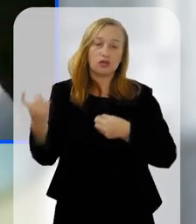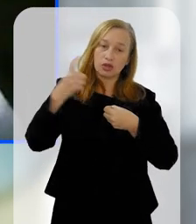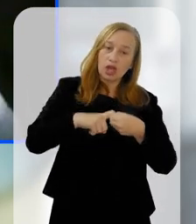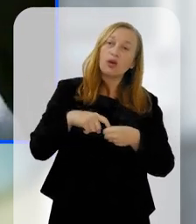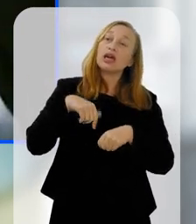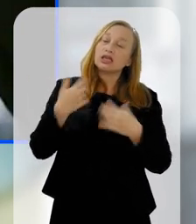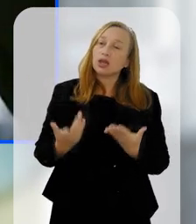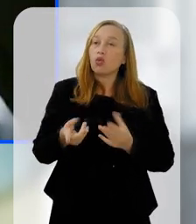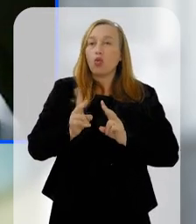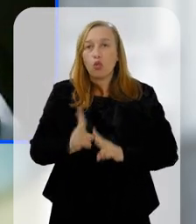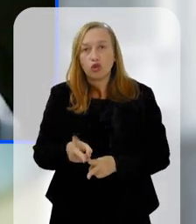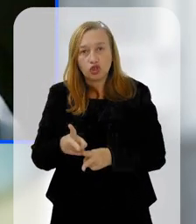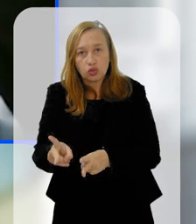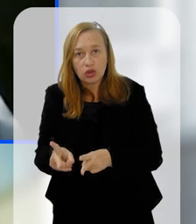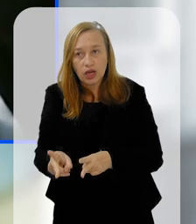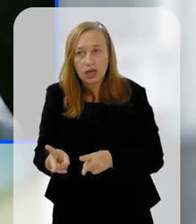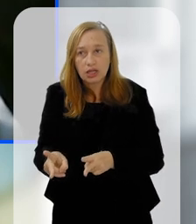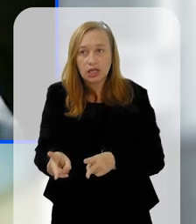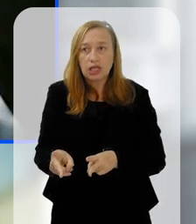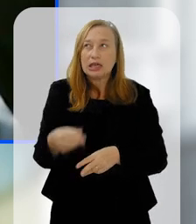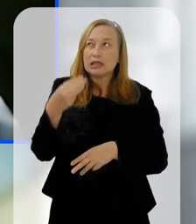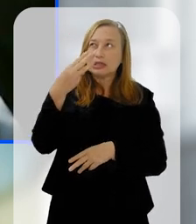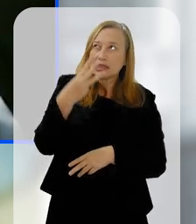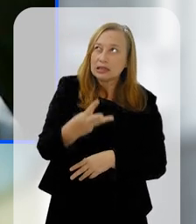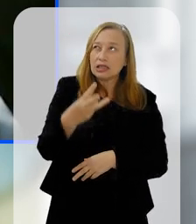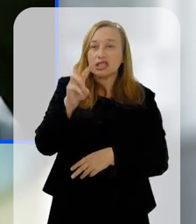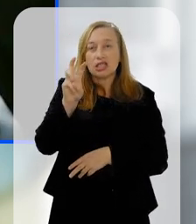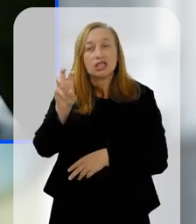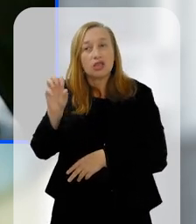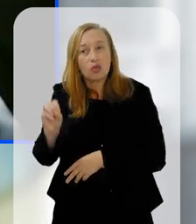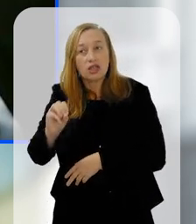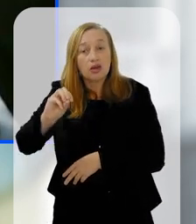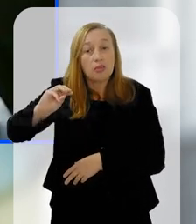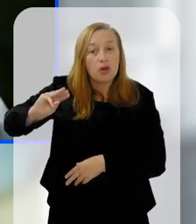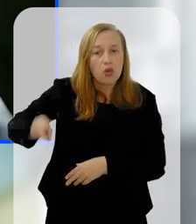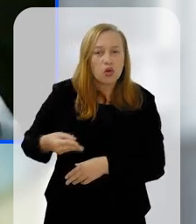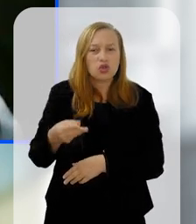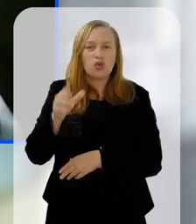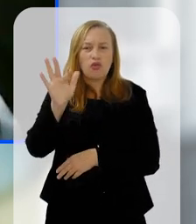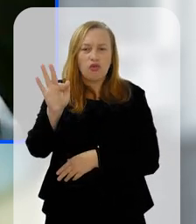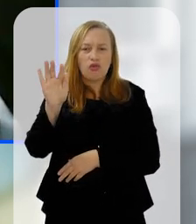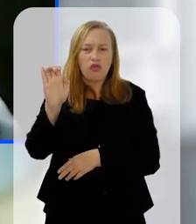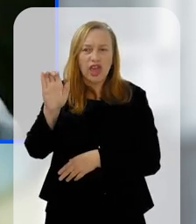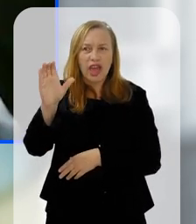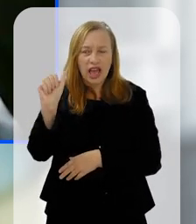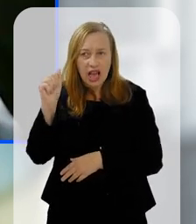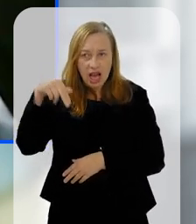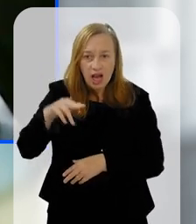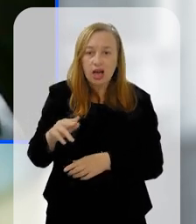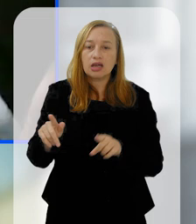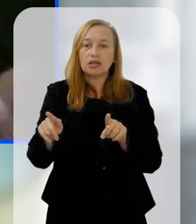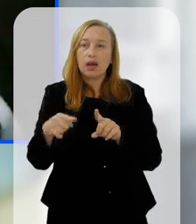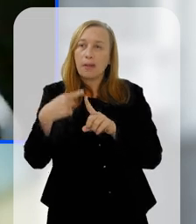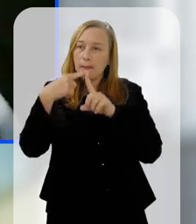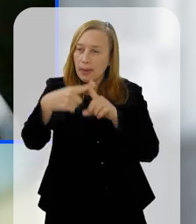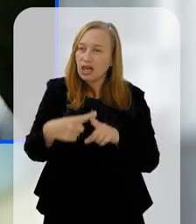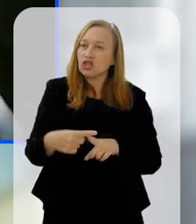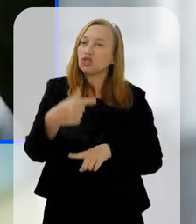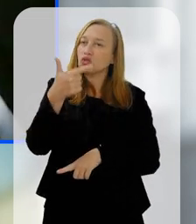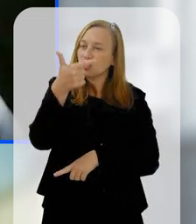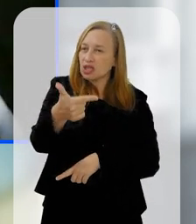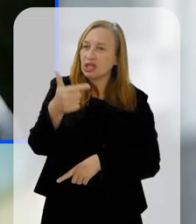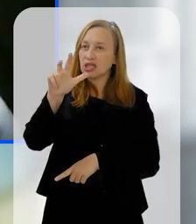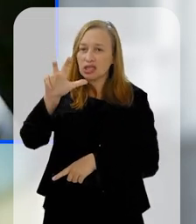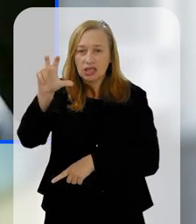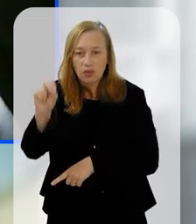há uma continuidade. Colocamos 350 milhões do FECAM e mais 260 milhões